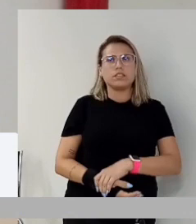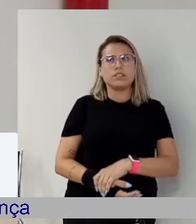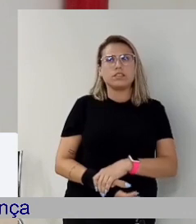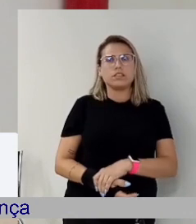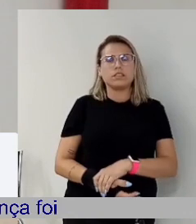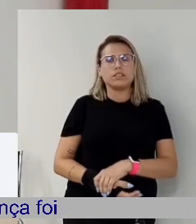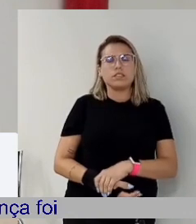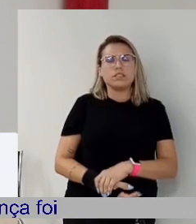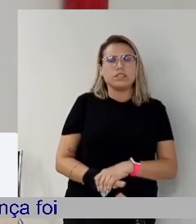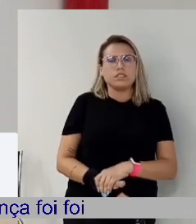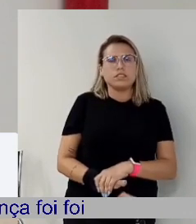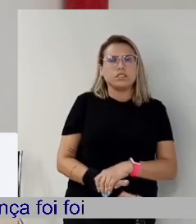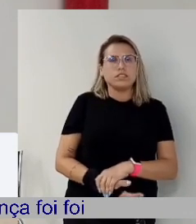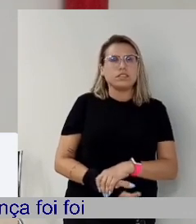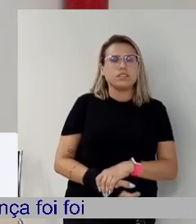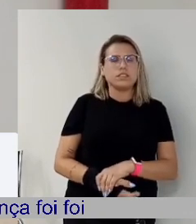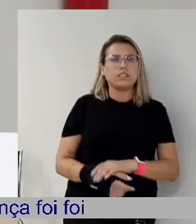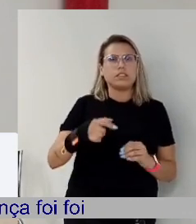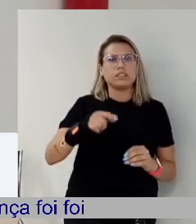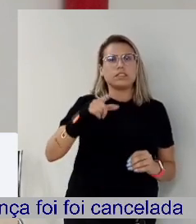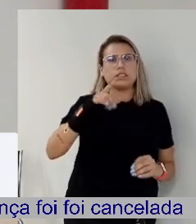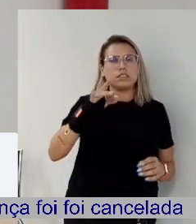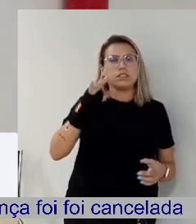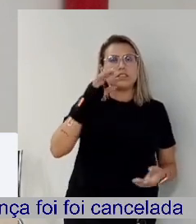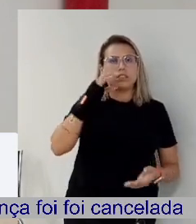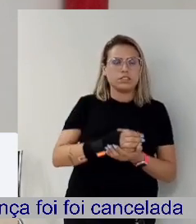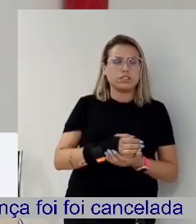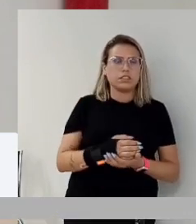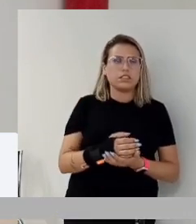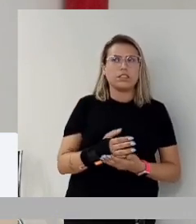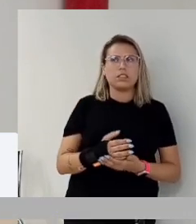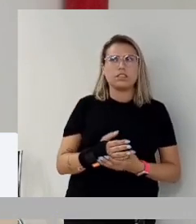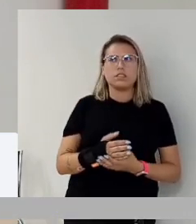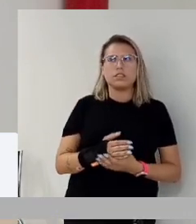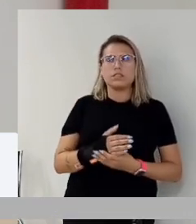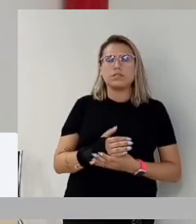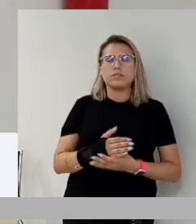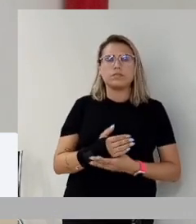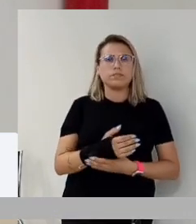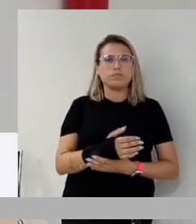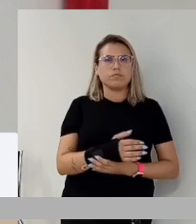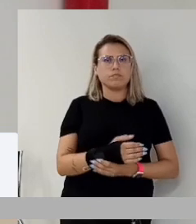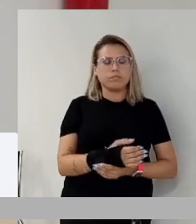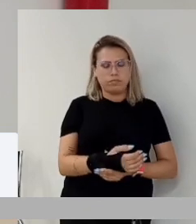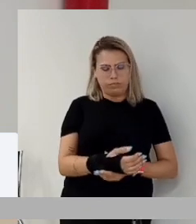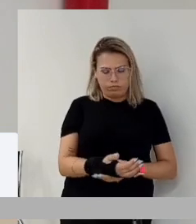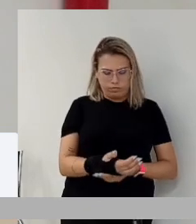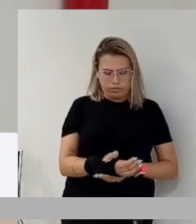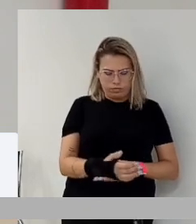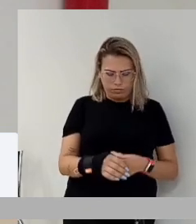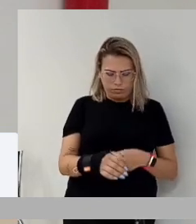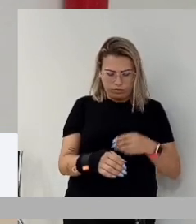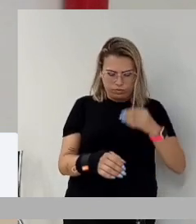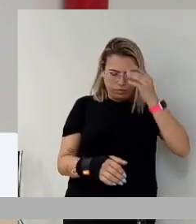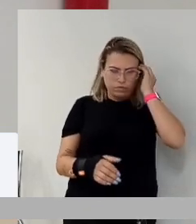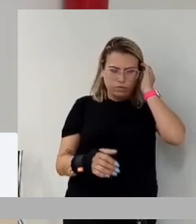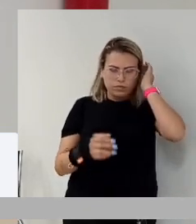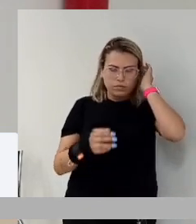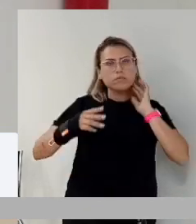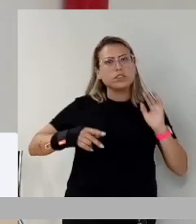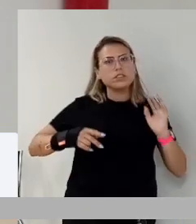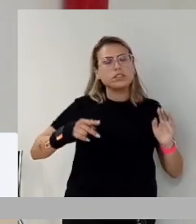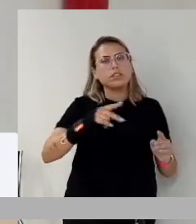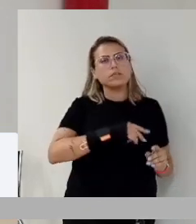foi foi cancelada foi anulada essa licença a um a um uma solicitação no Ministério